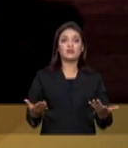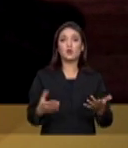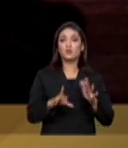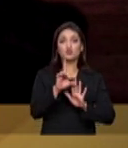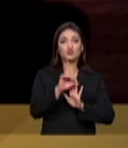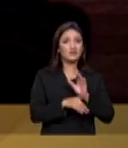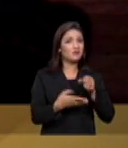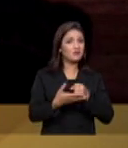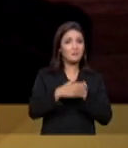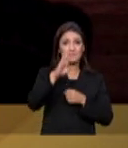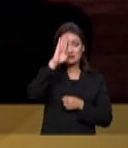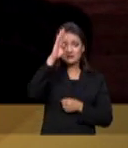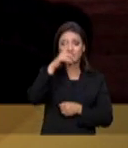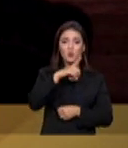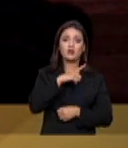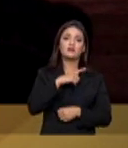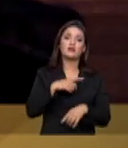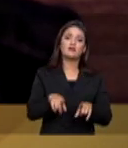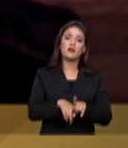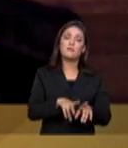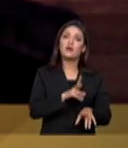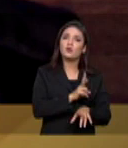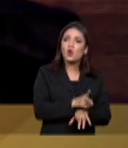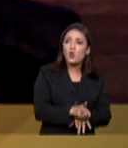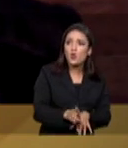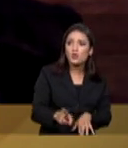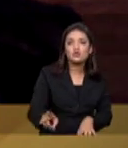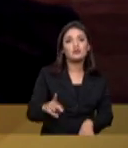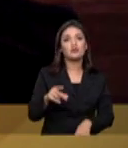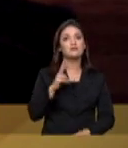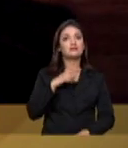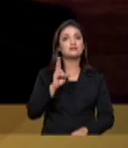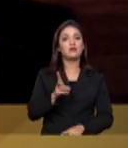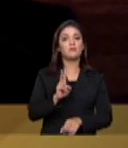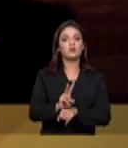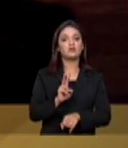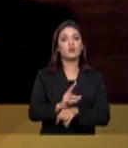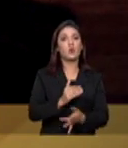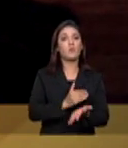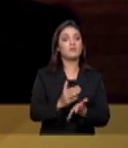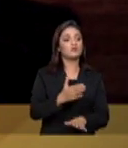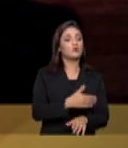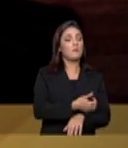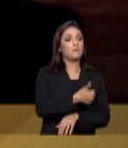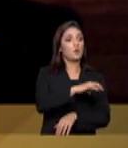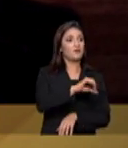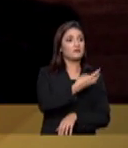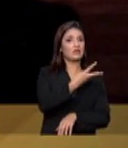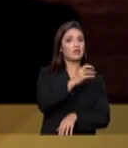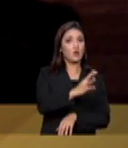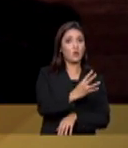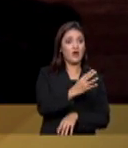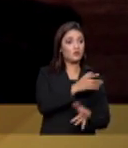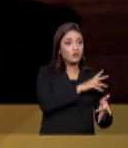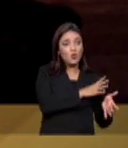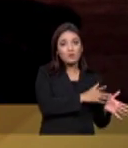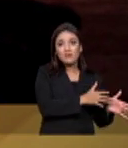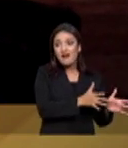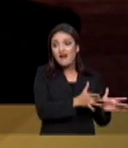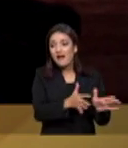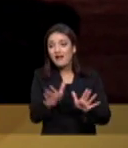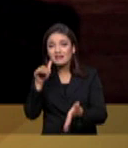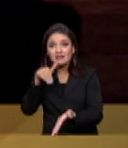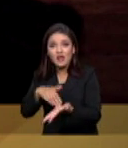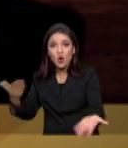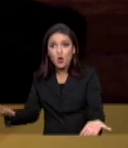que se enquadra numa continuidade protetiva desde a carta de 1934 não